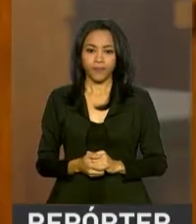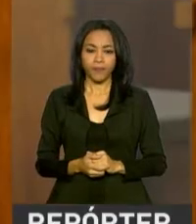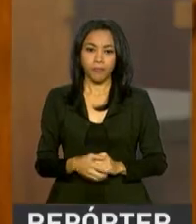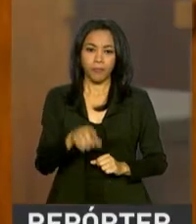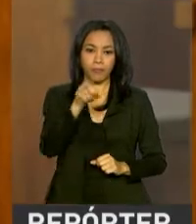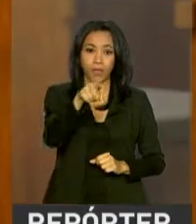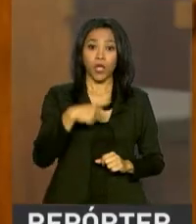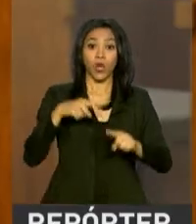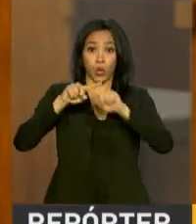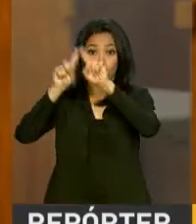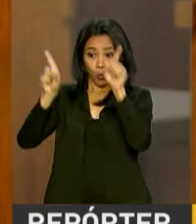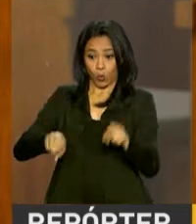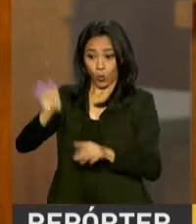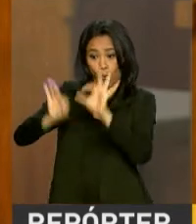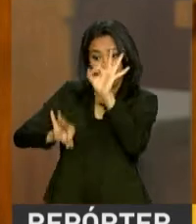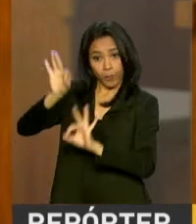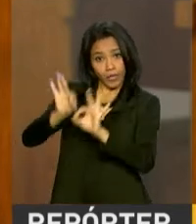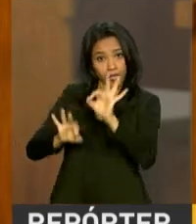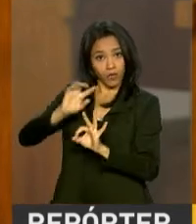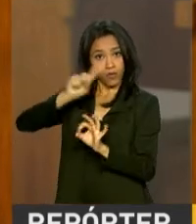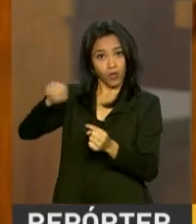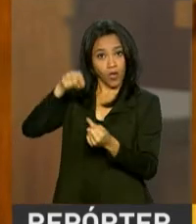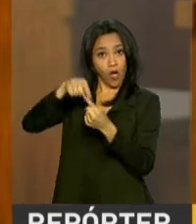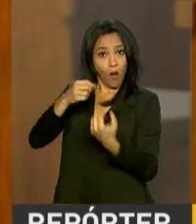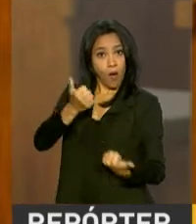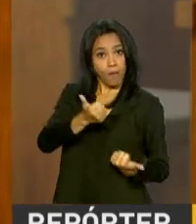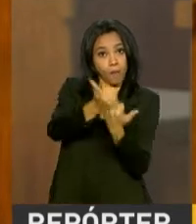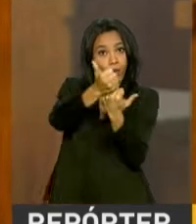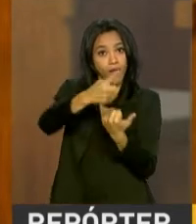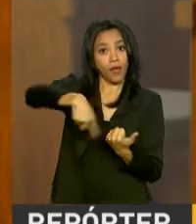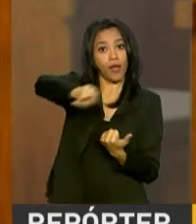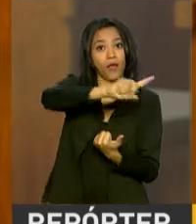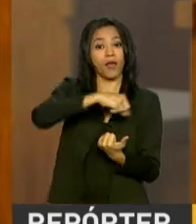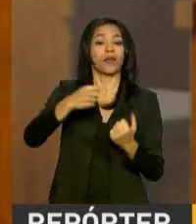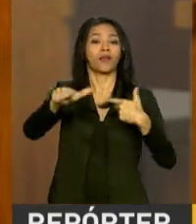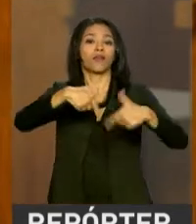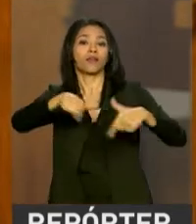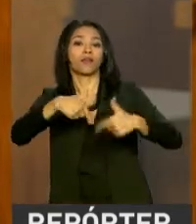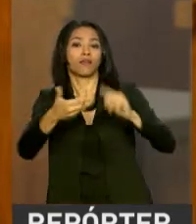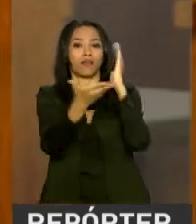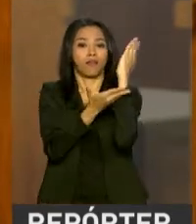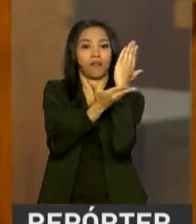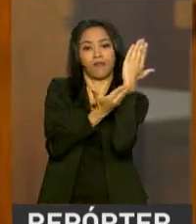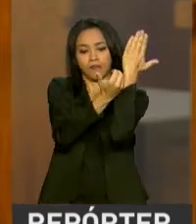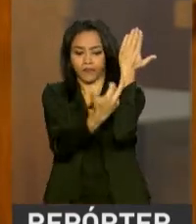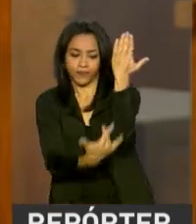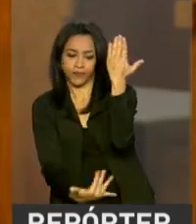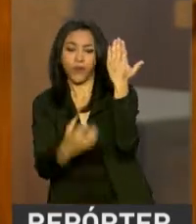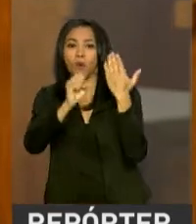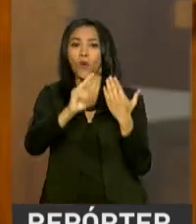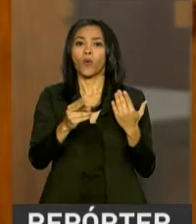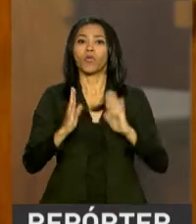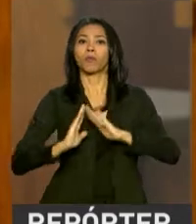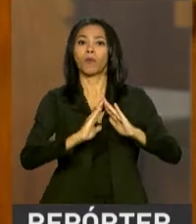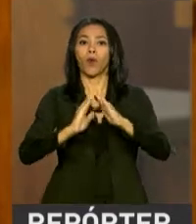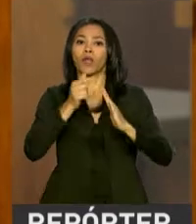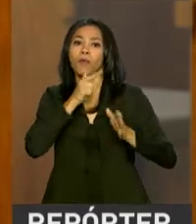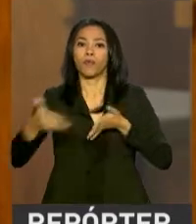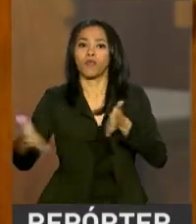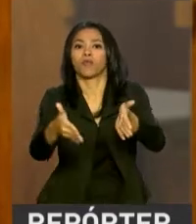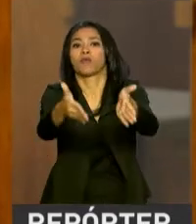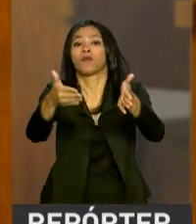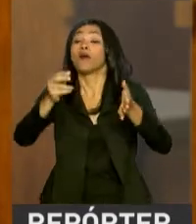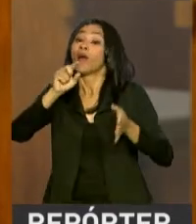plano nacional de fortalecimento das comunidades extrativistas ribeirinhas ou panaf prevê um conjunto de ações